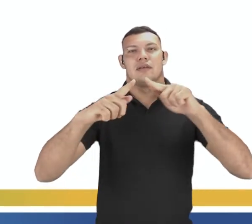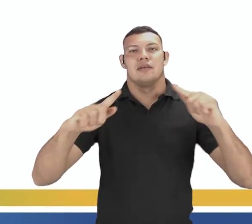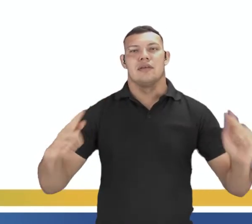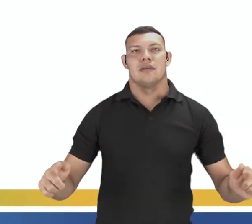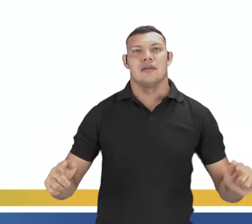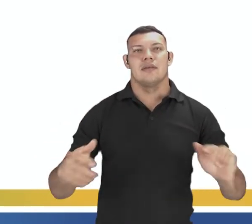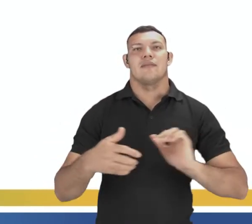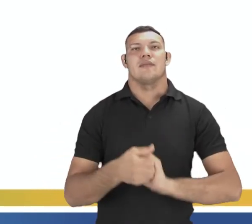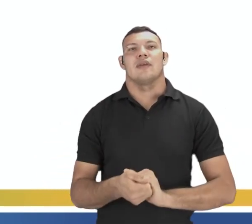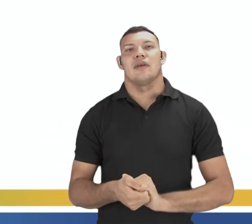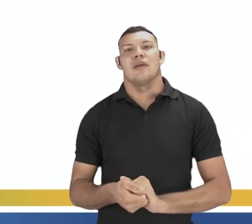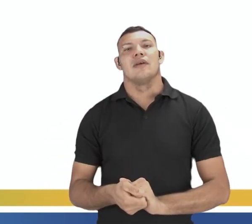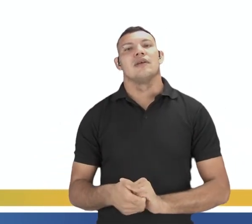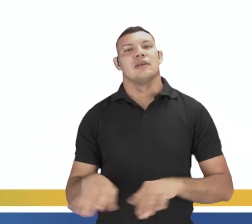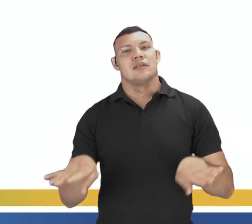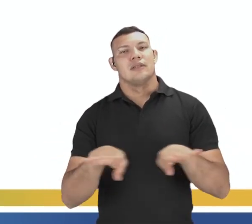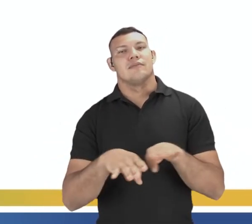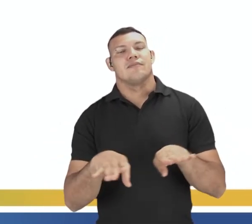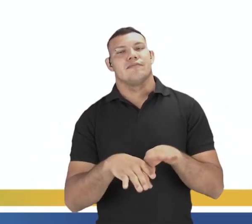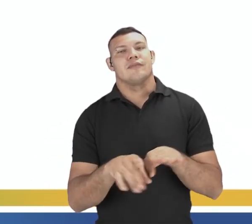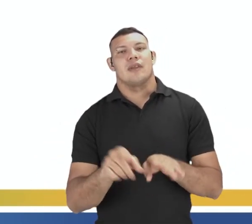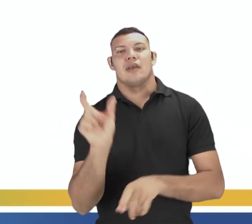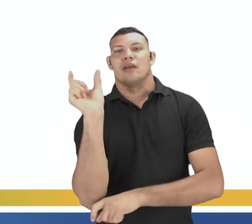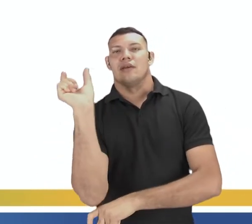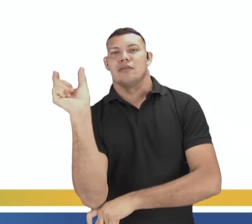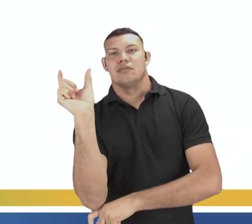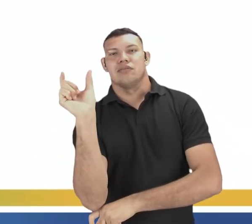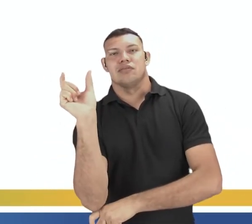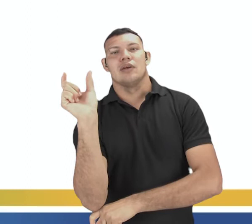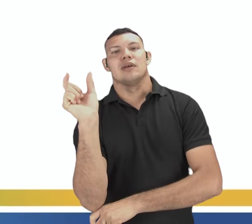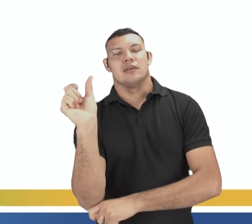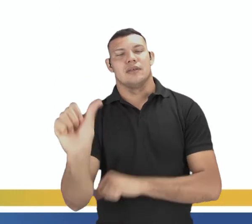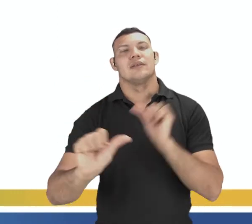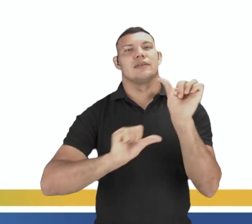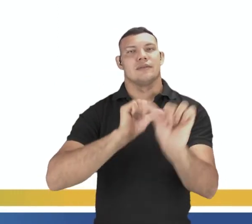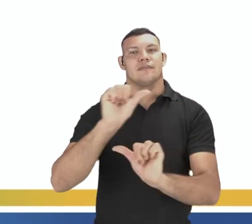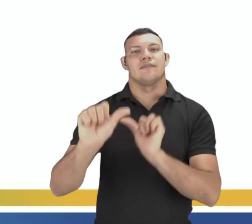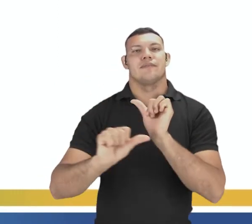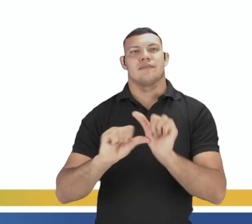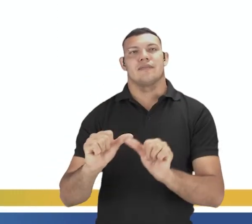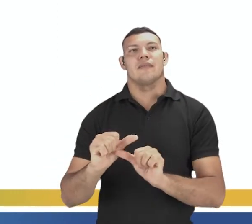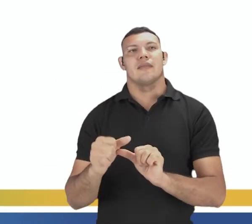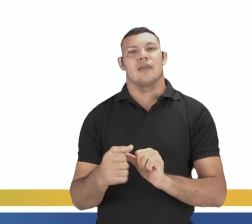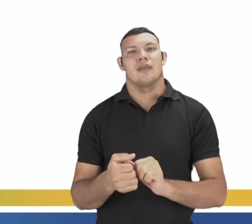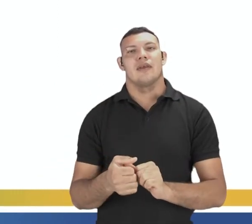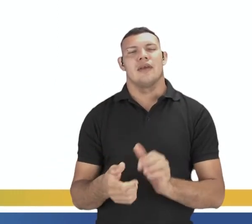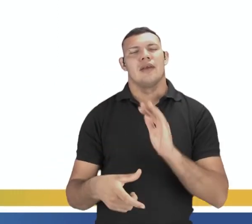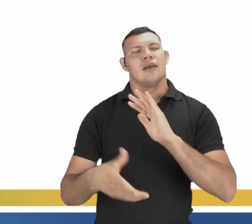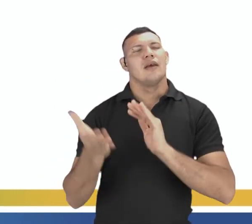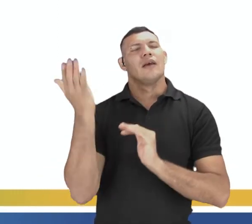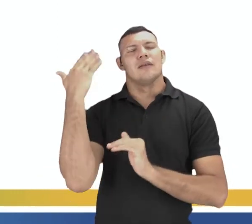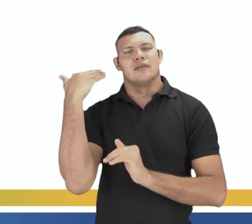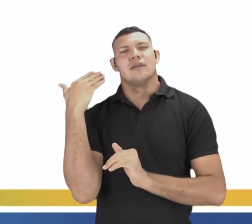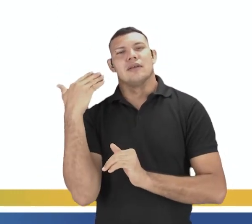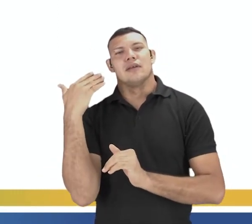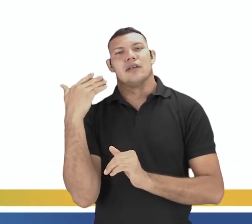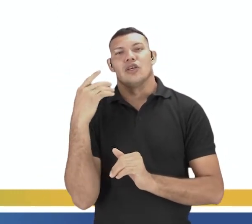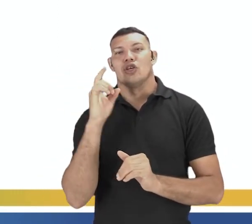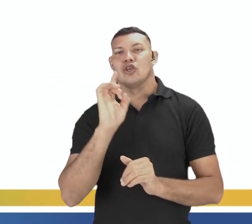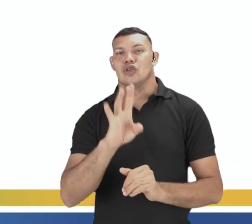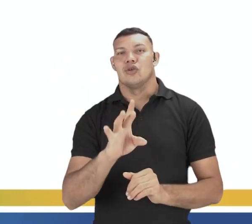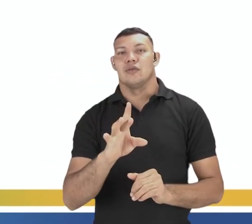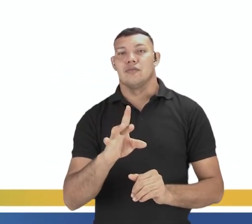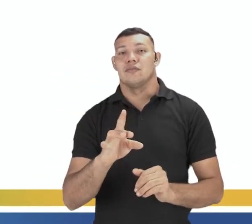estrutura. Nós percebemos que na anterior, nós mudamos só a classe gramatical, mas aqui